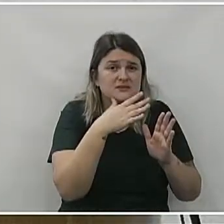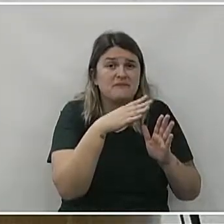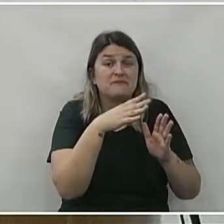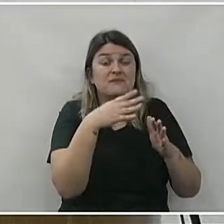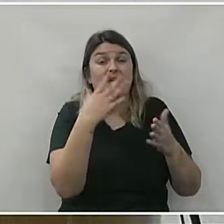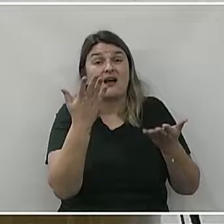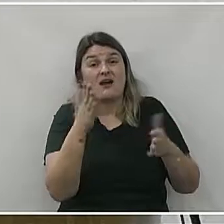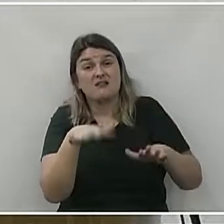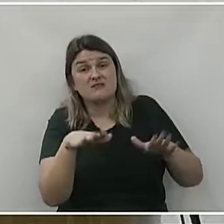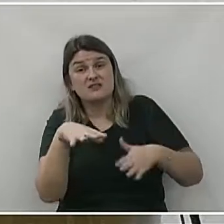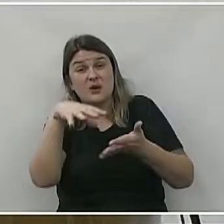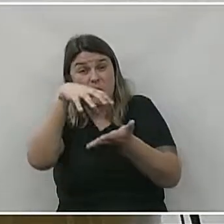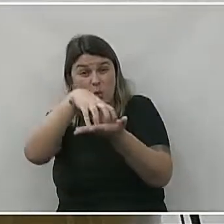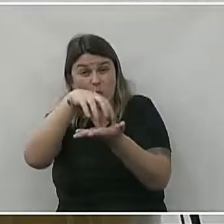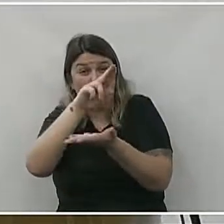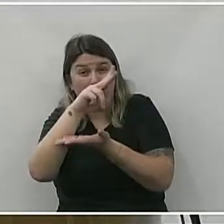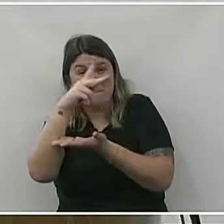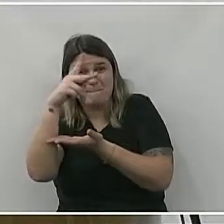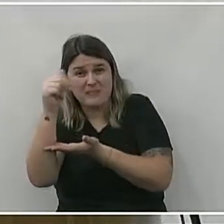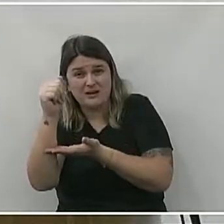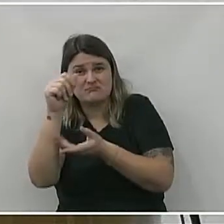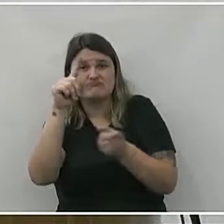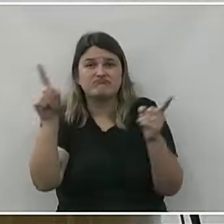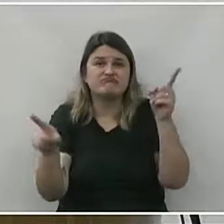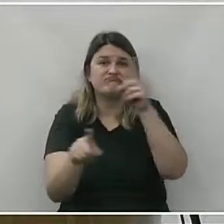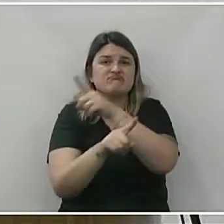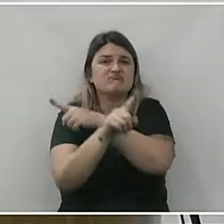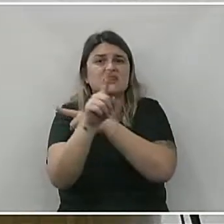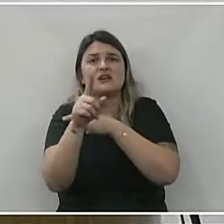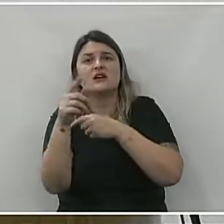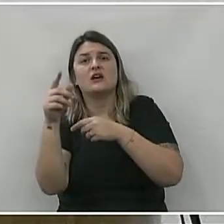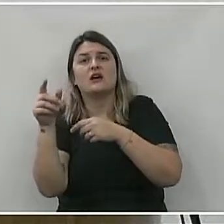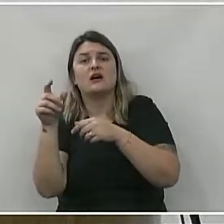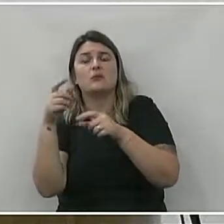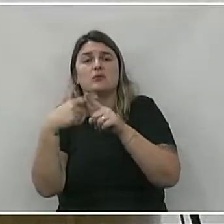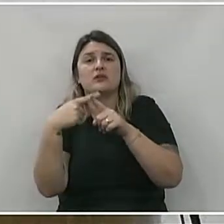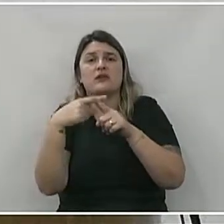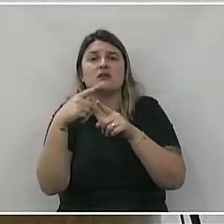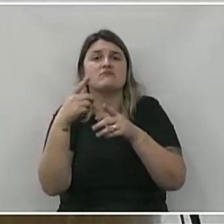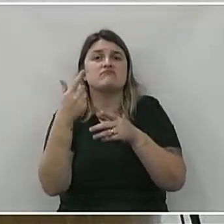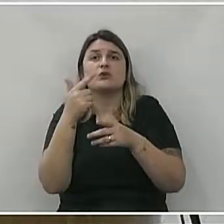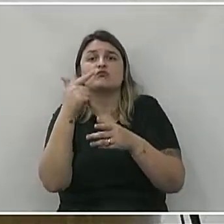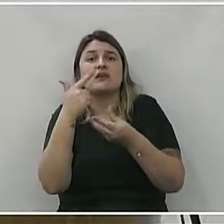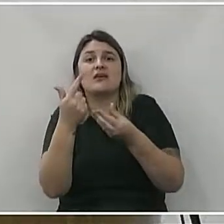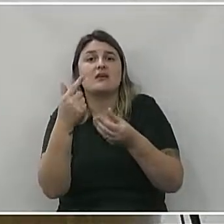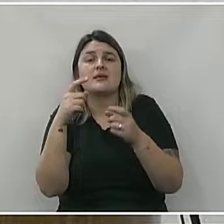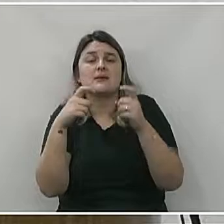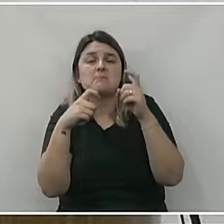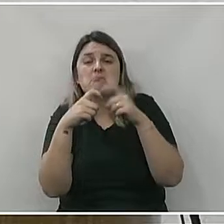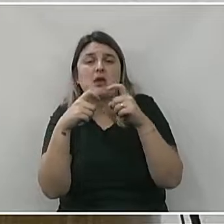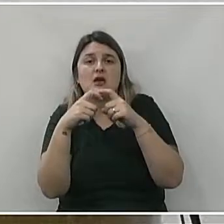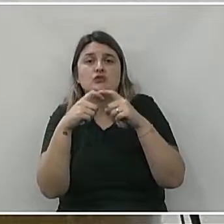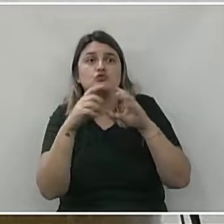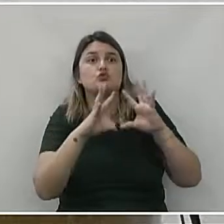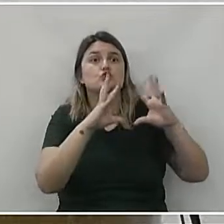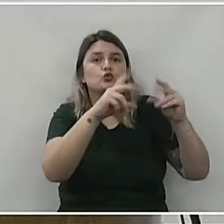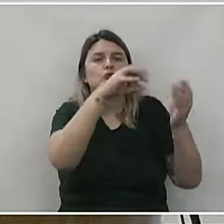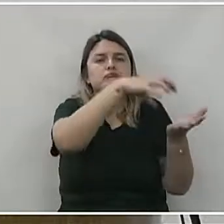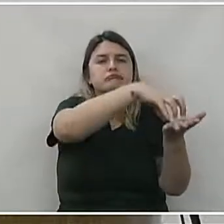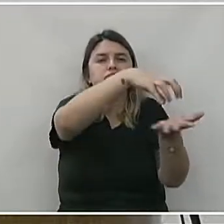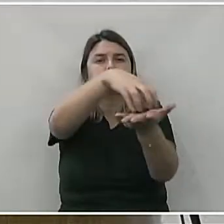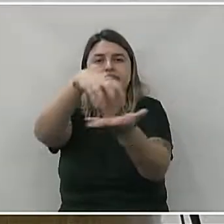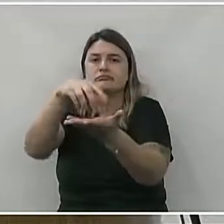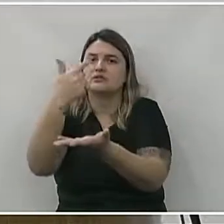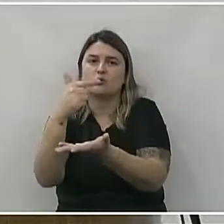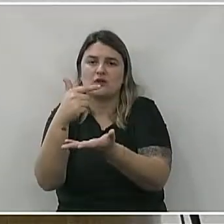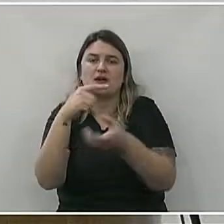saúde, o pediatra acaba fazendo o rodízio entre os postos da cidade para poder suprir a demanda, mas que tivesse a oportunidade